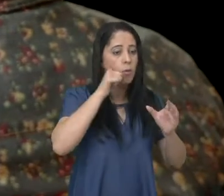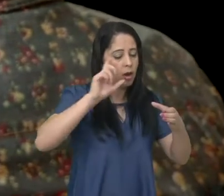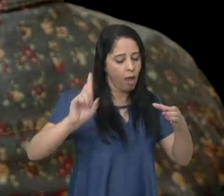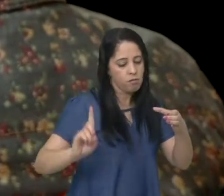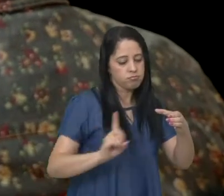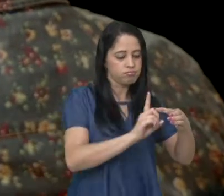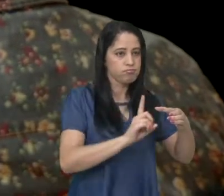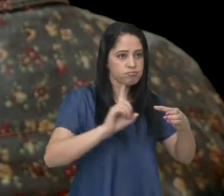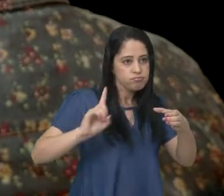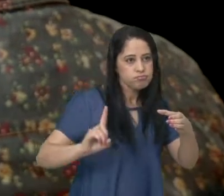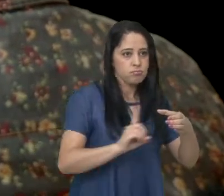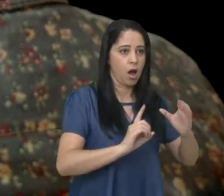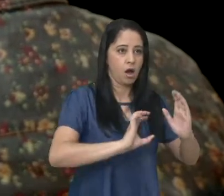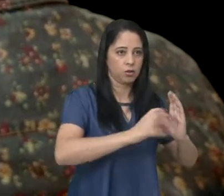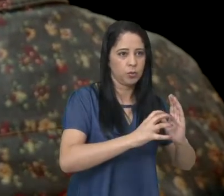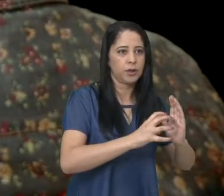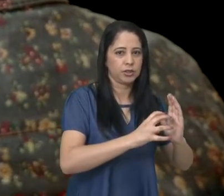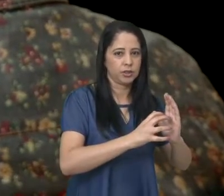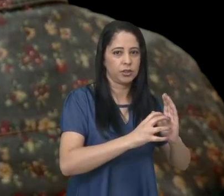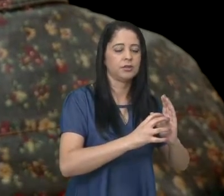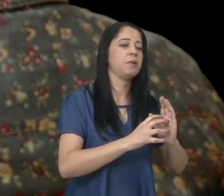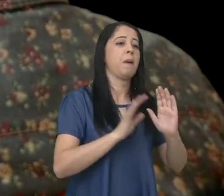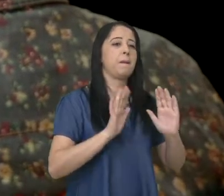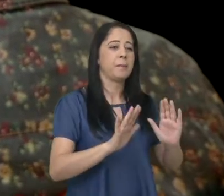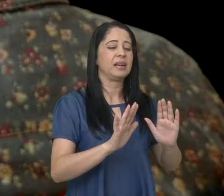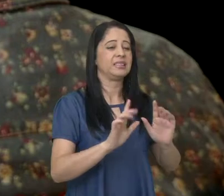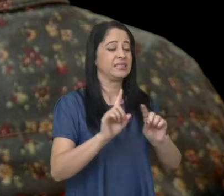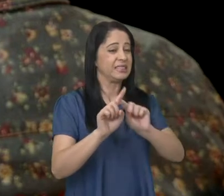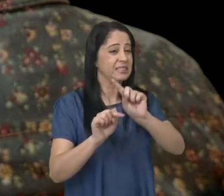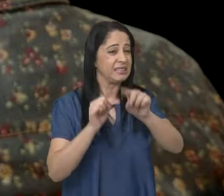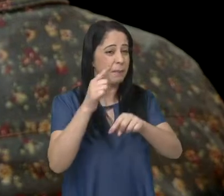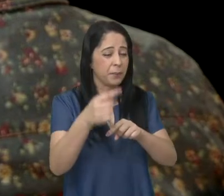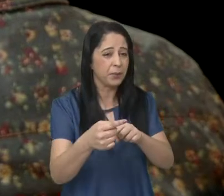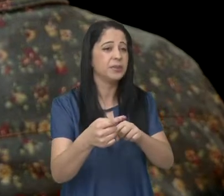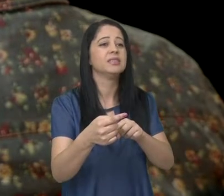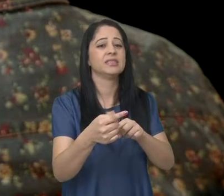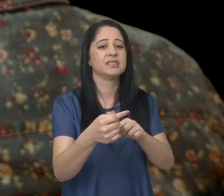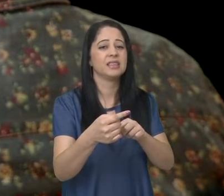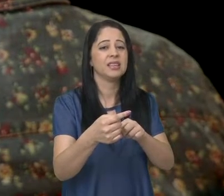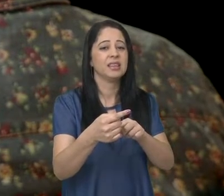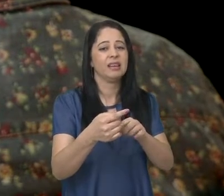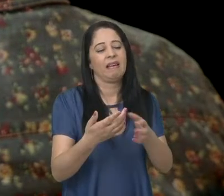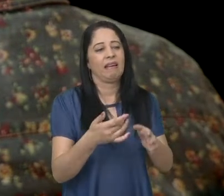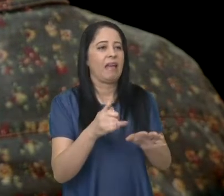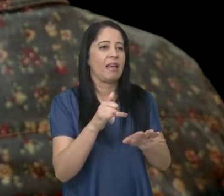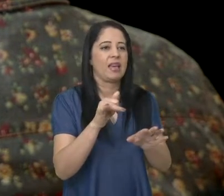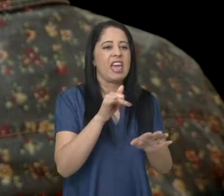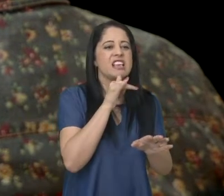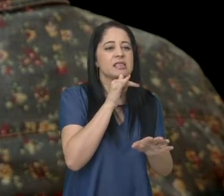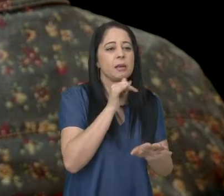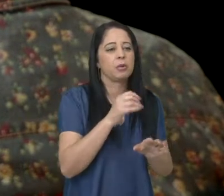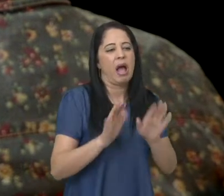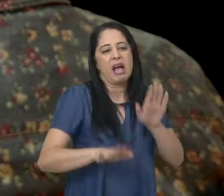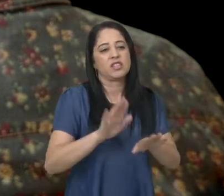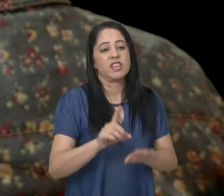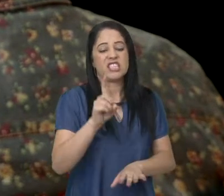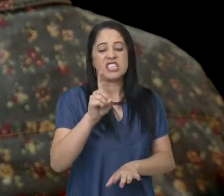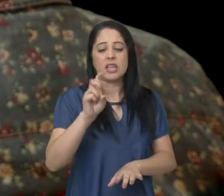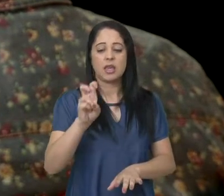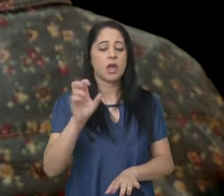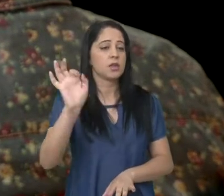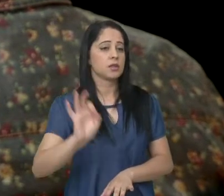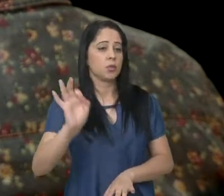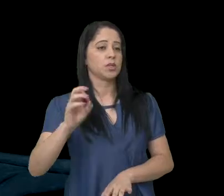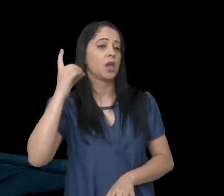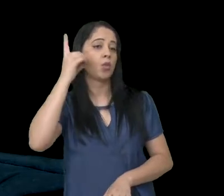no resultado final, a gente não tem o número relativamente, normalmente se tem 15% de mulheres